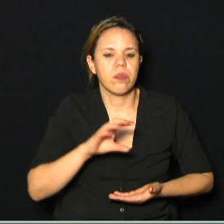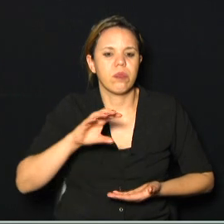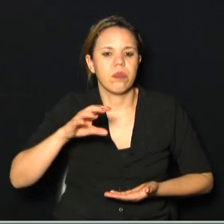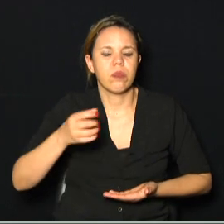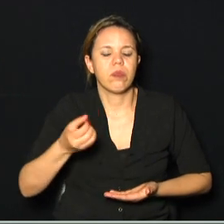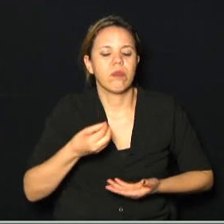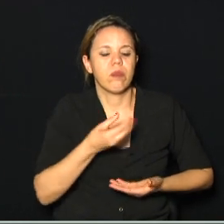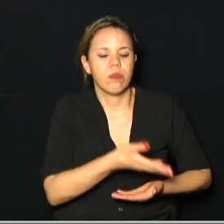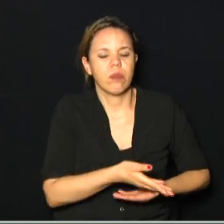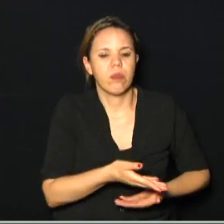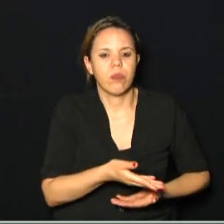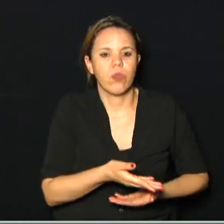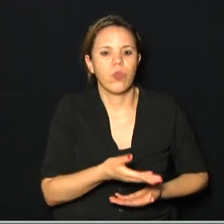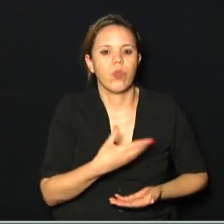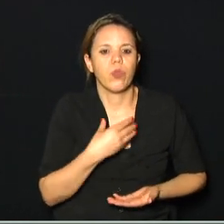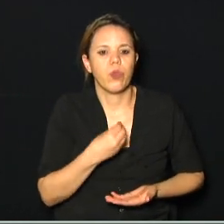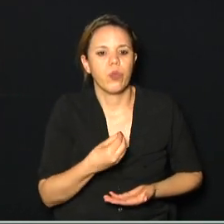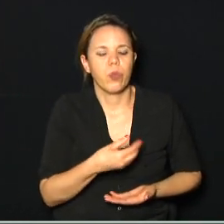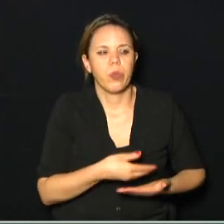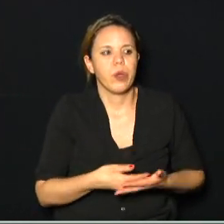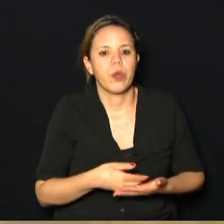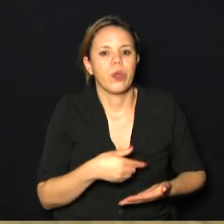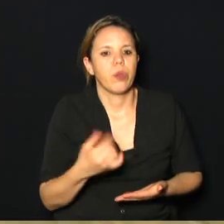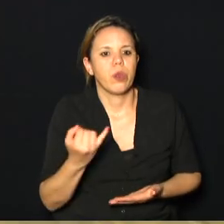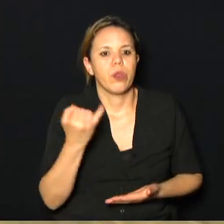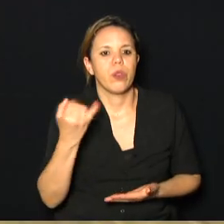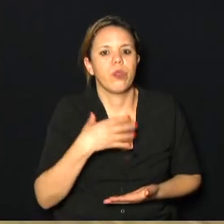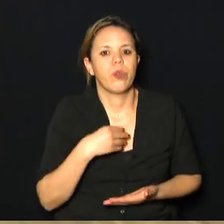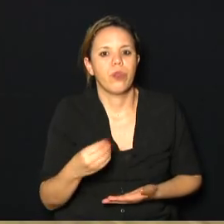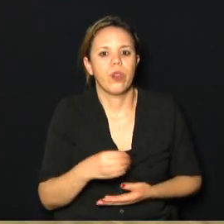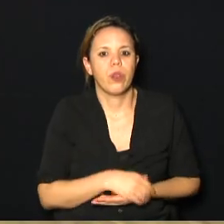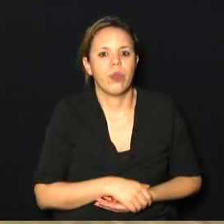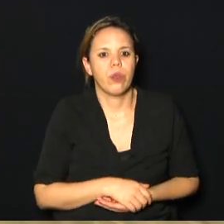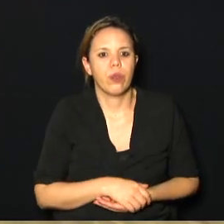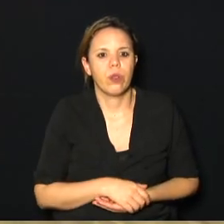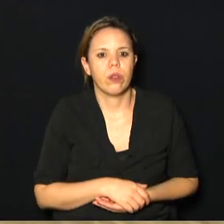para não deixar também de dar esse nutriente tão importante para o filho?